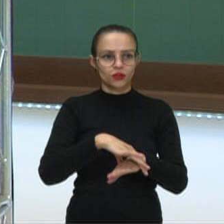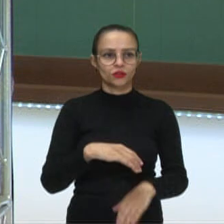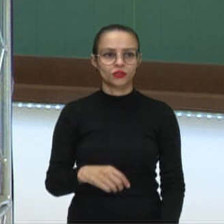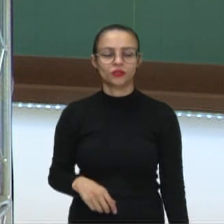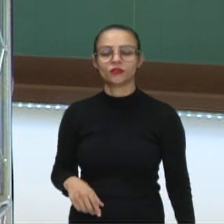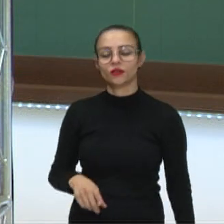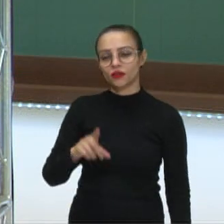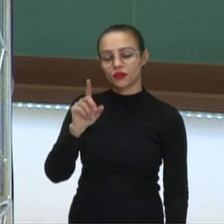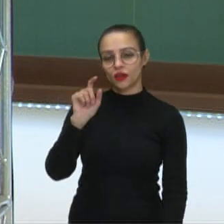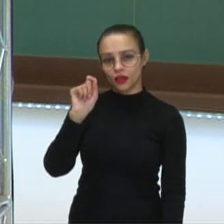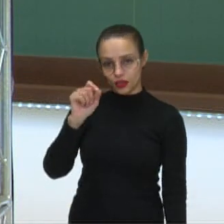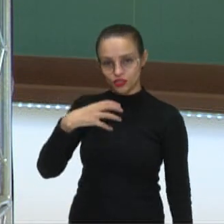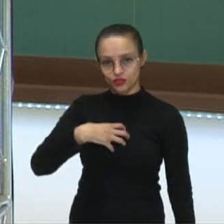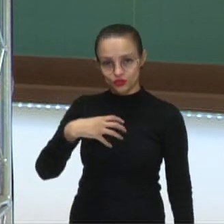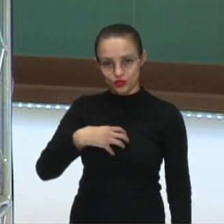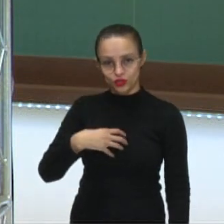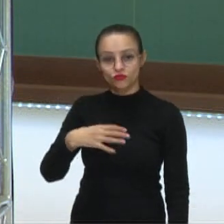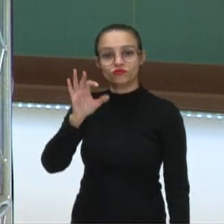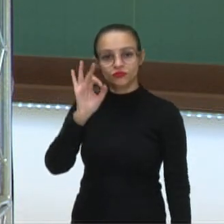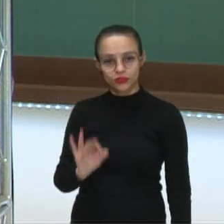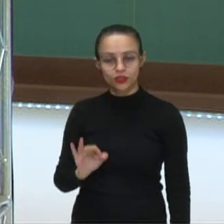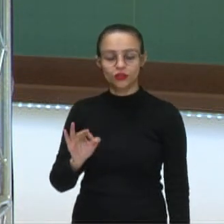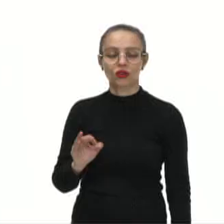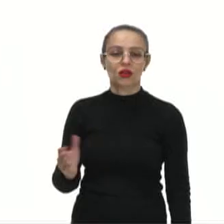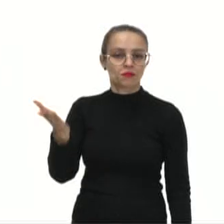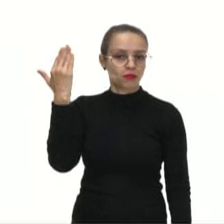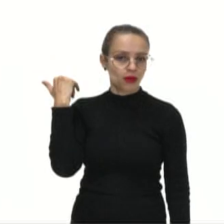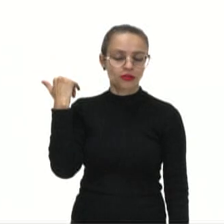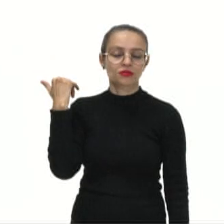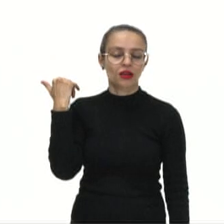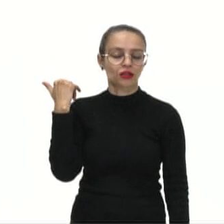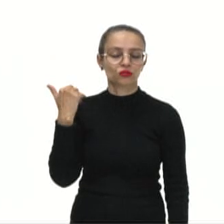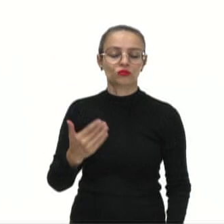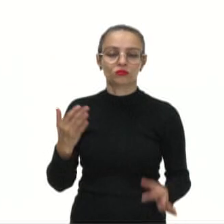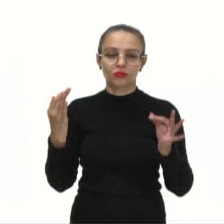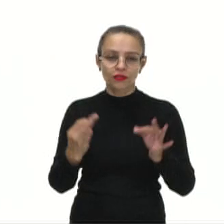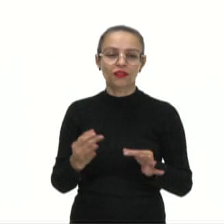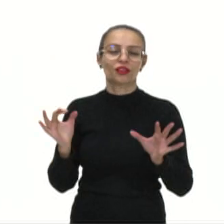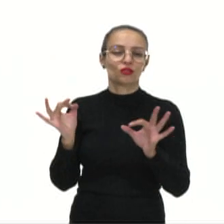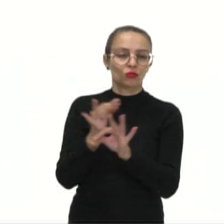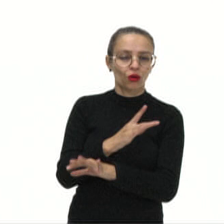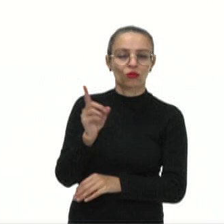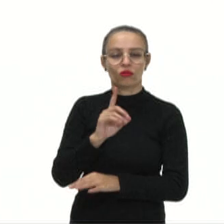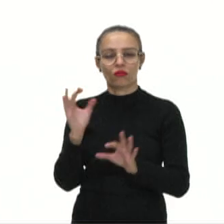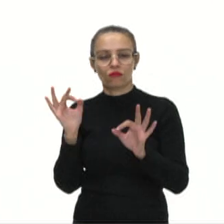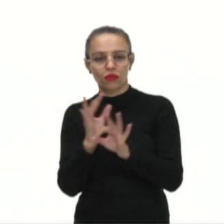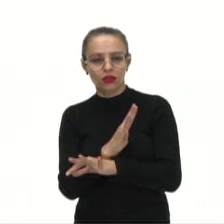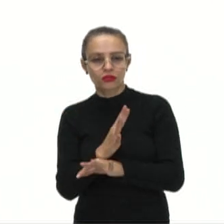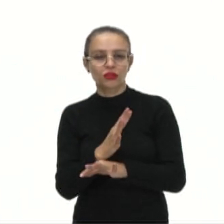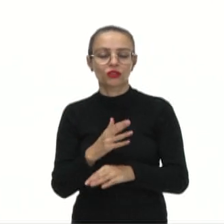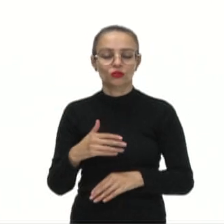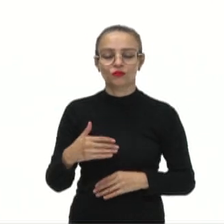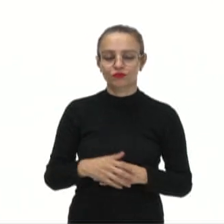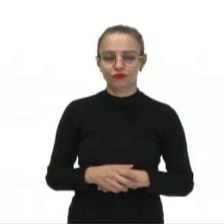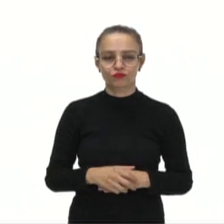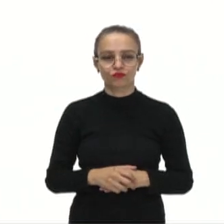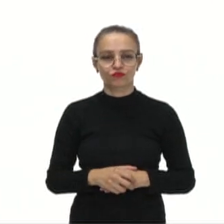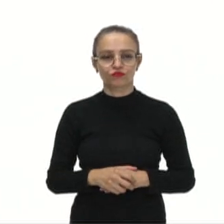modo indicativo, né, o pretérito imperfeito, o mais que perfeito, futuro do presente, futuro do